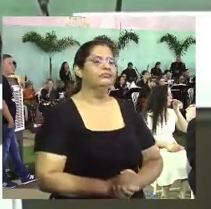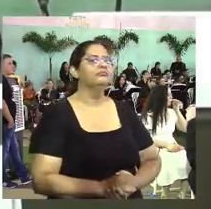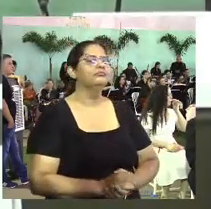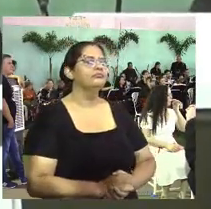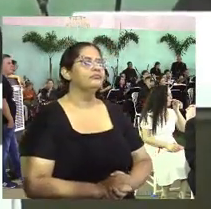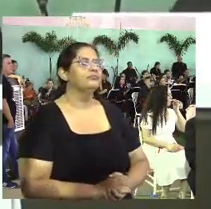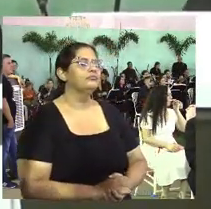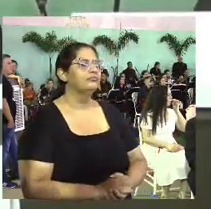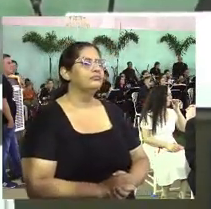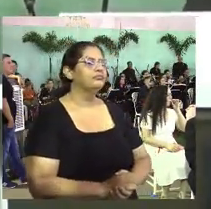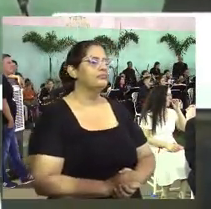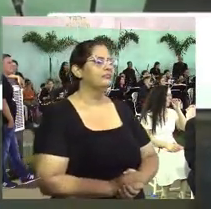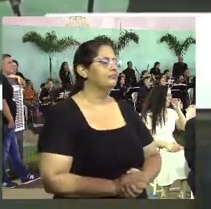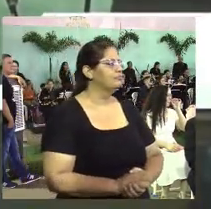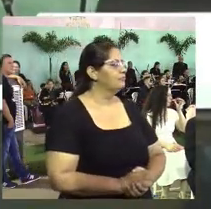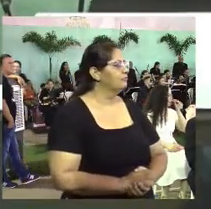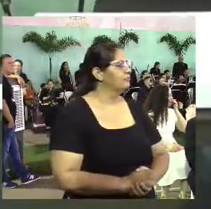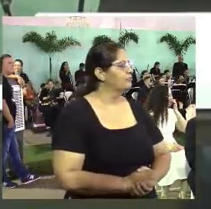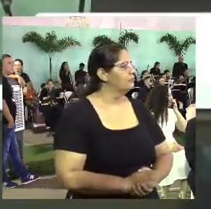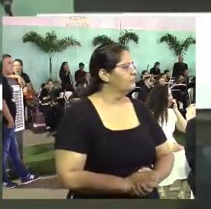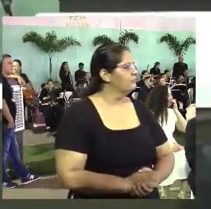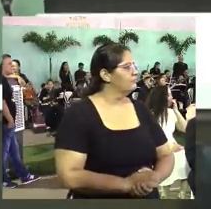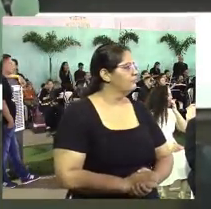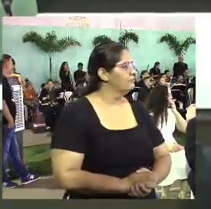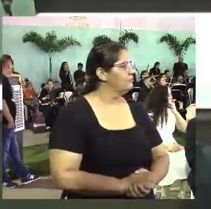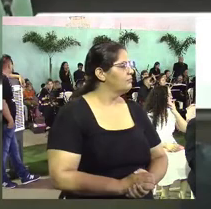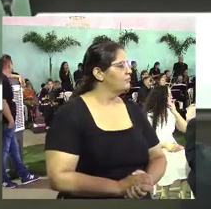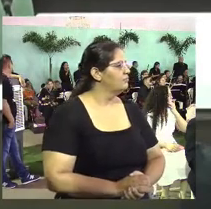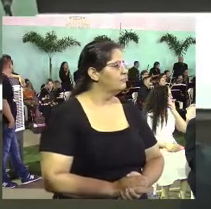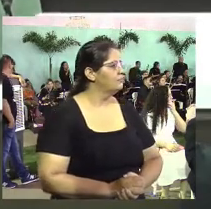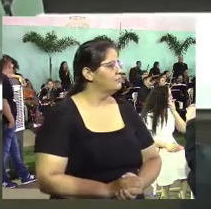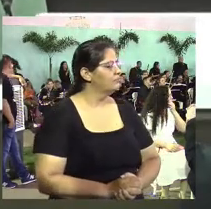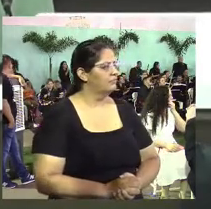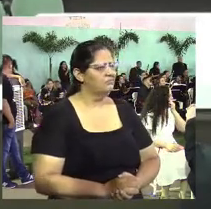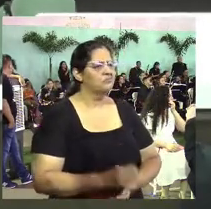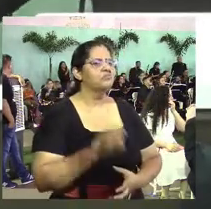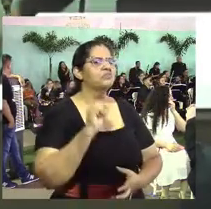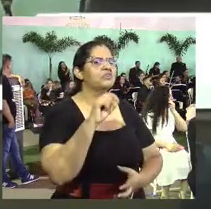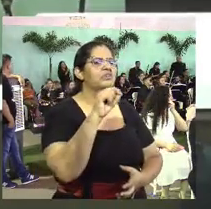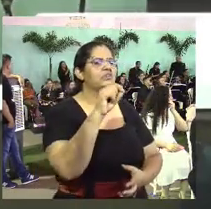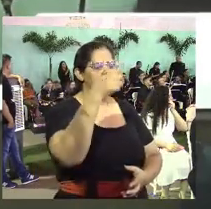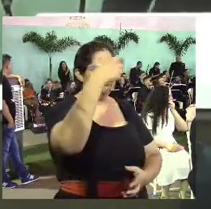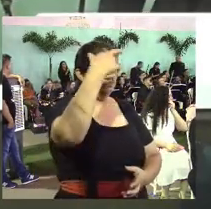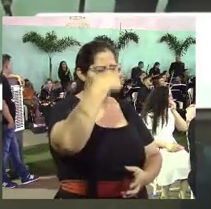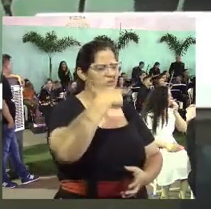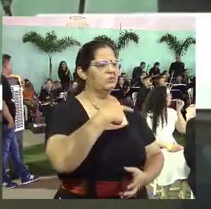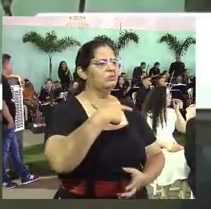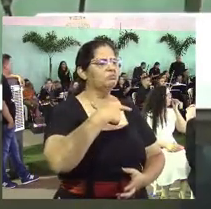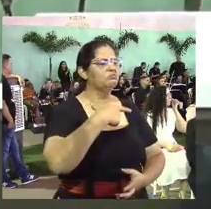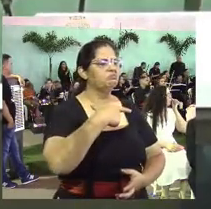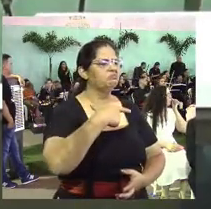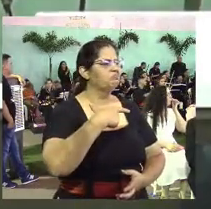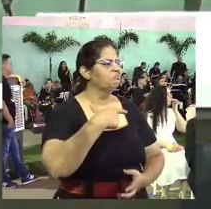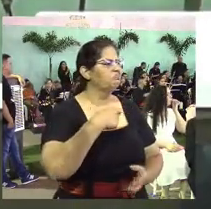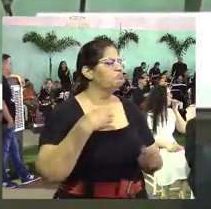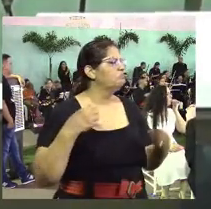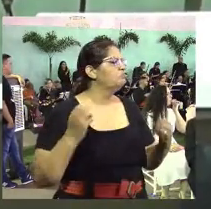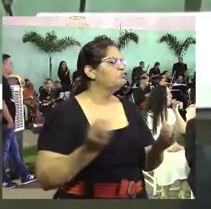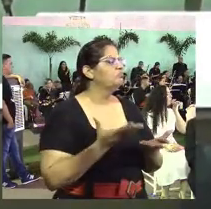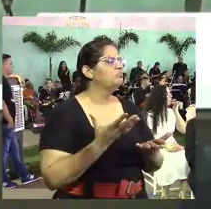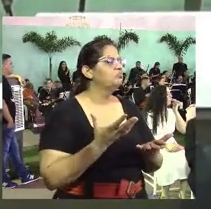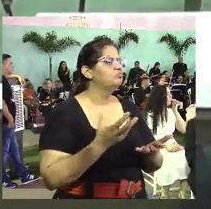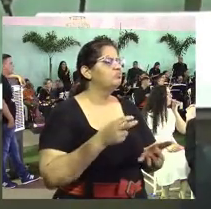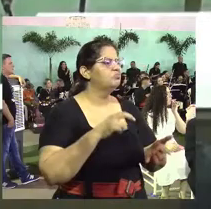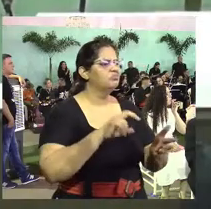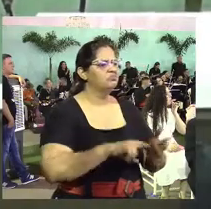Alguém estava precisando cabo da sua existência de repente quando